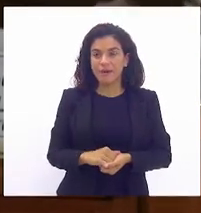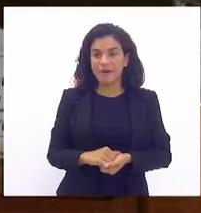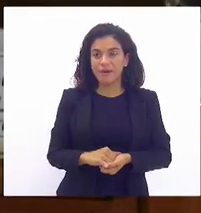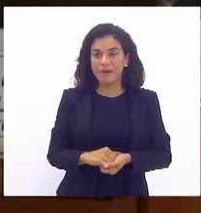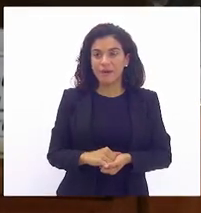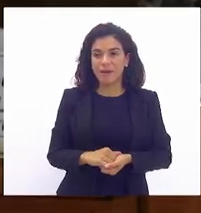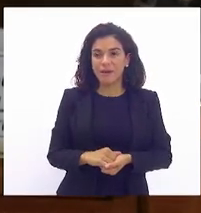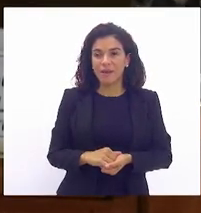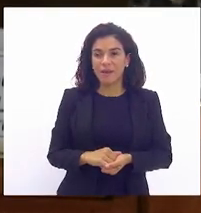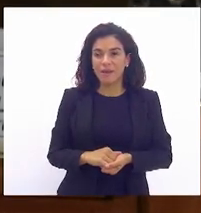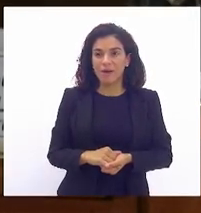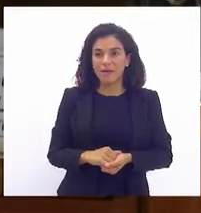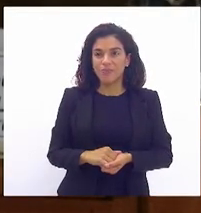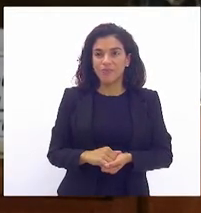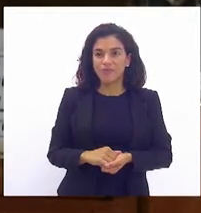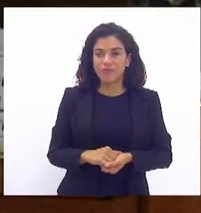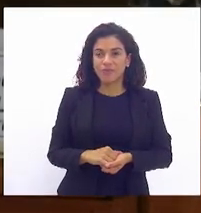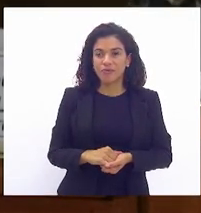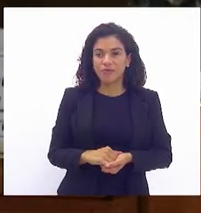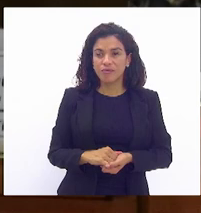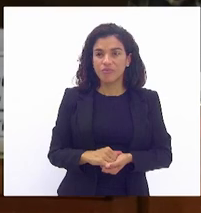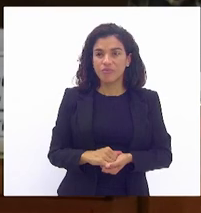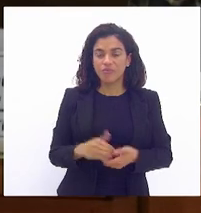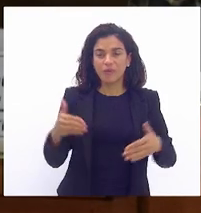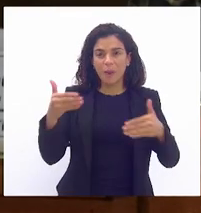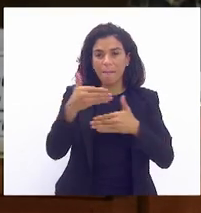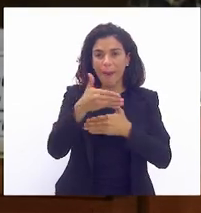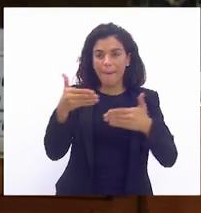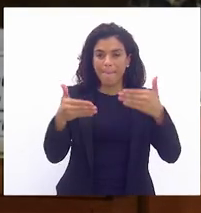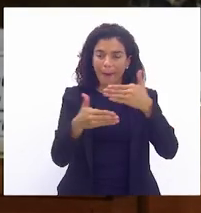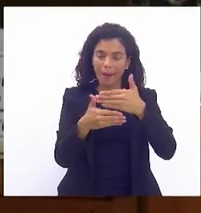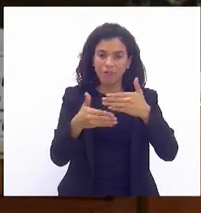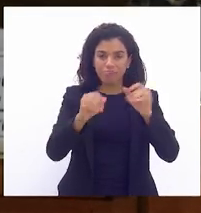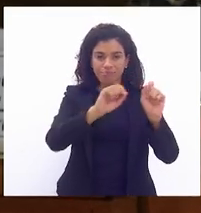Por favor, pessoal. Pode passar a próxima, por favor?